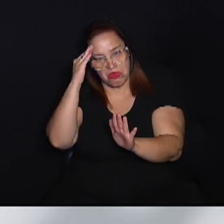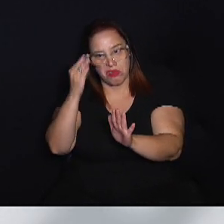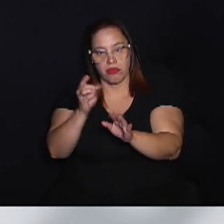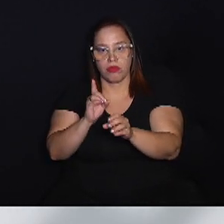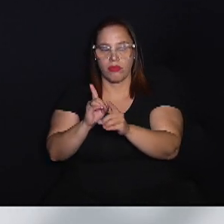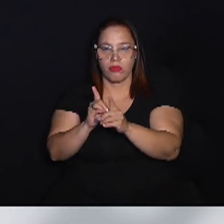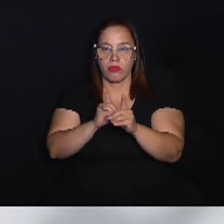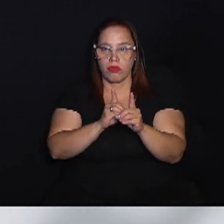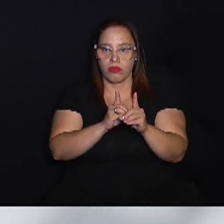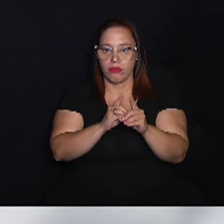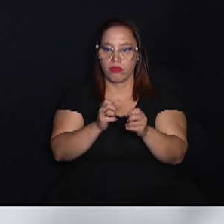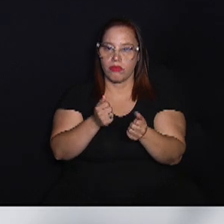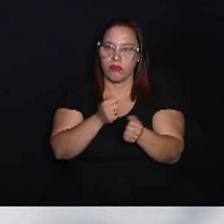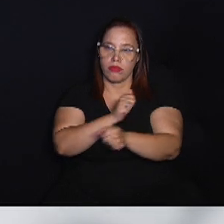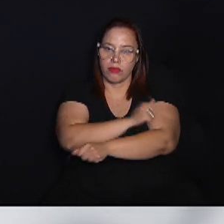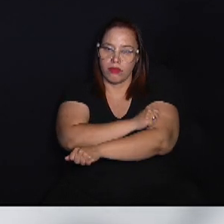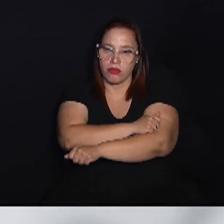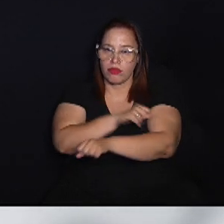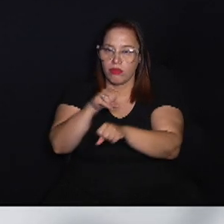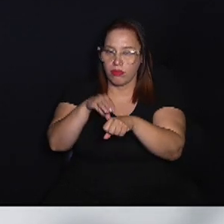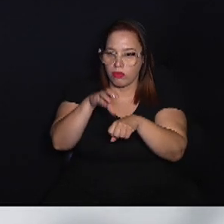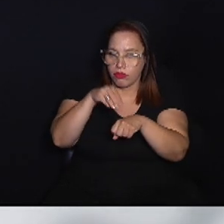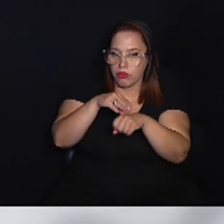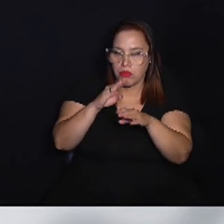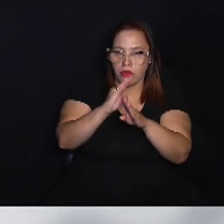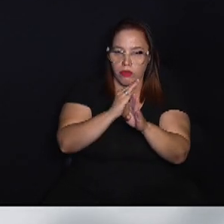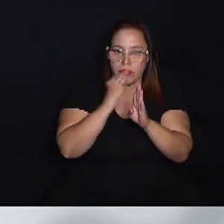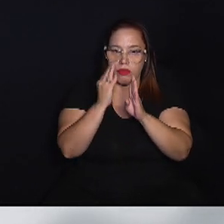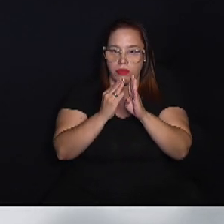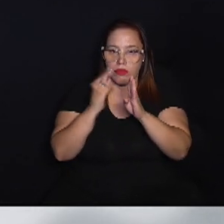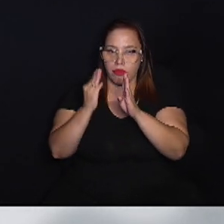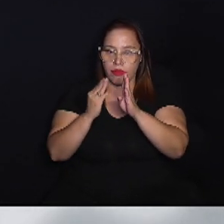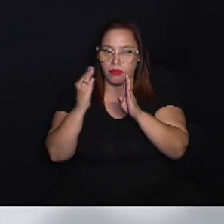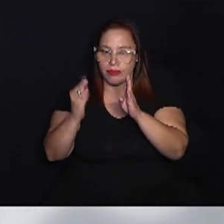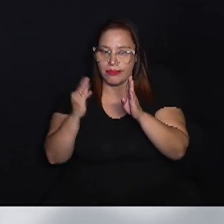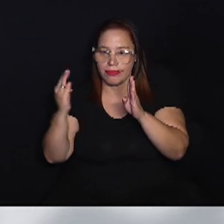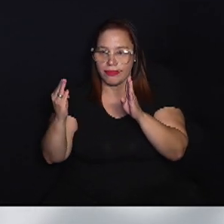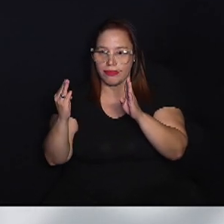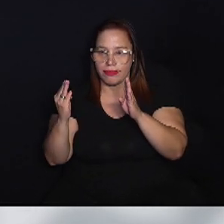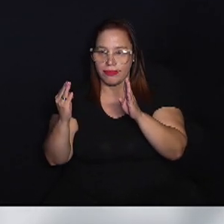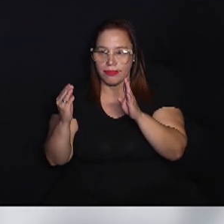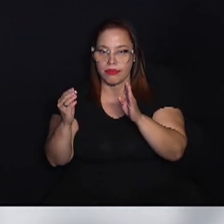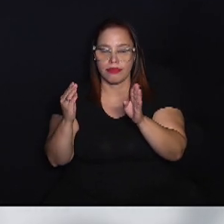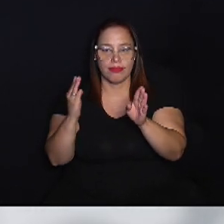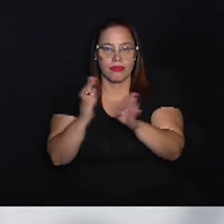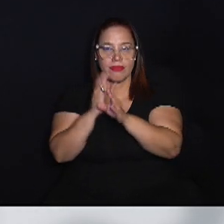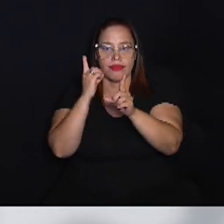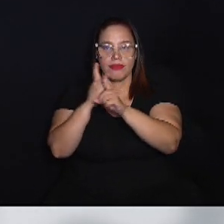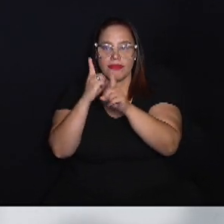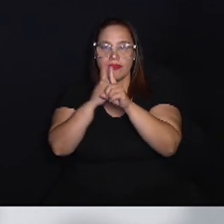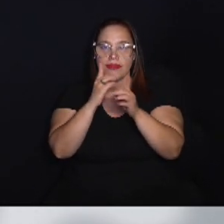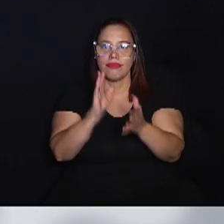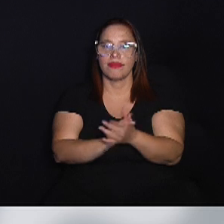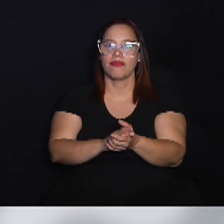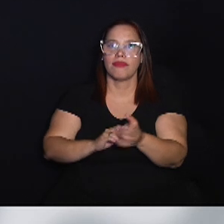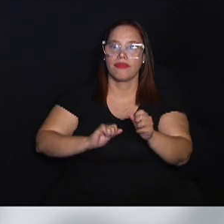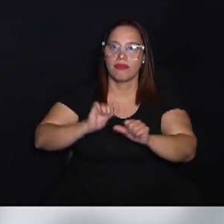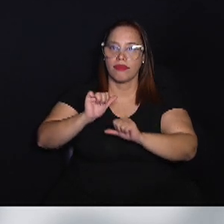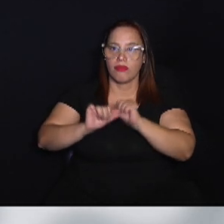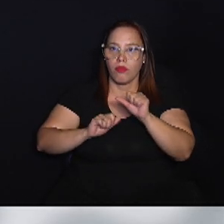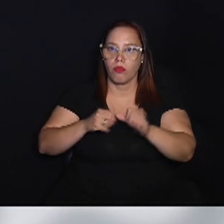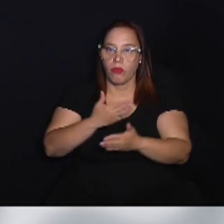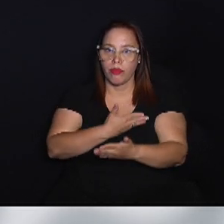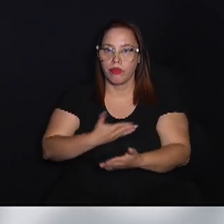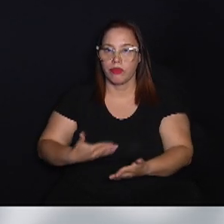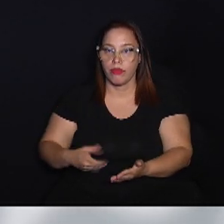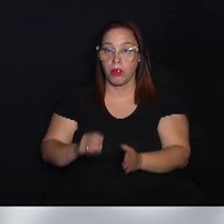os estudantes, bem como a indicação das bibliotecas onde poderiam ser encontradas tais obras. A revolução pública e social